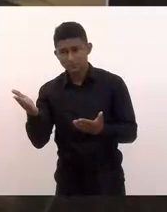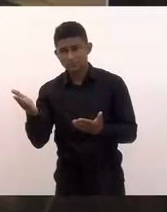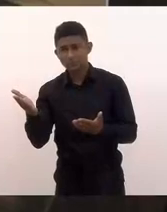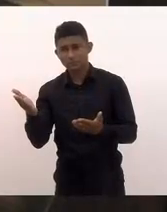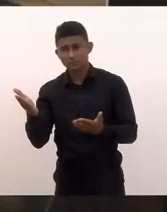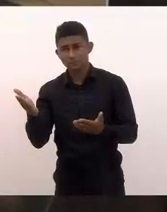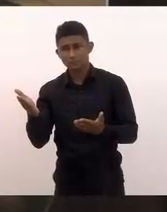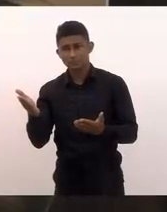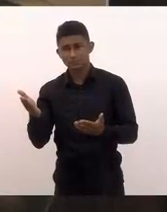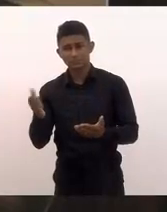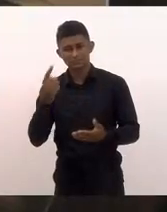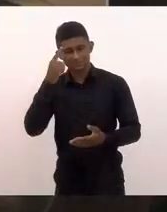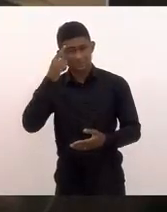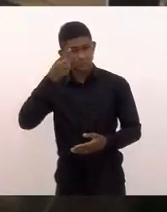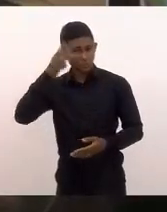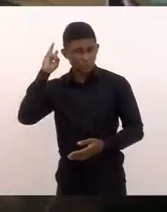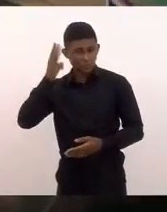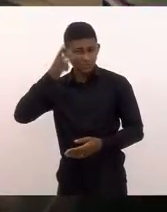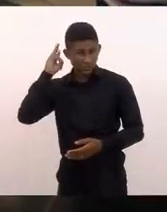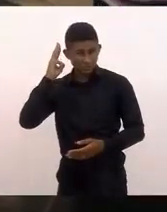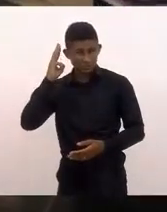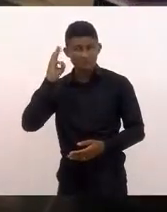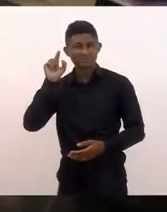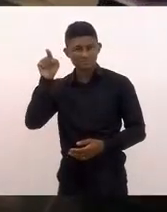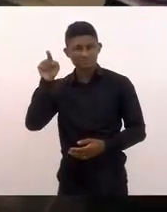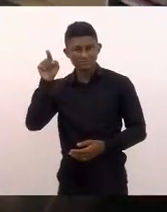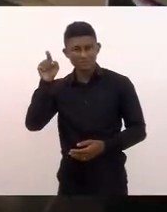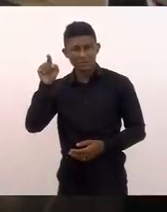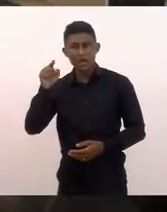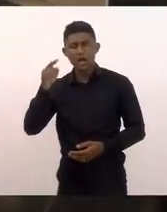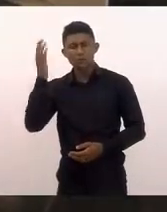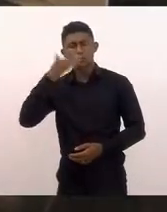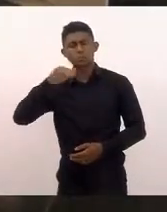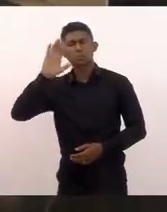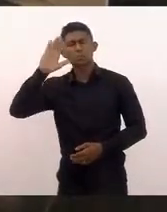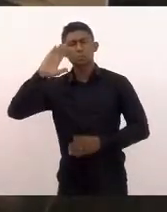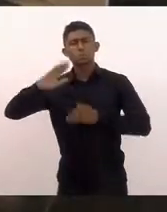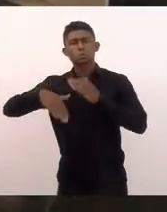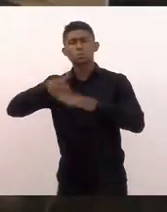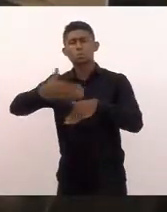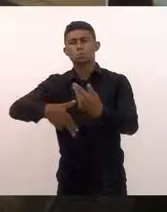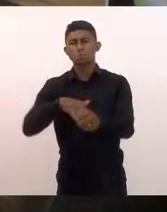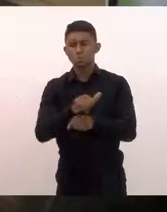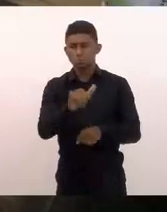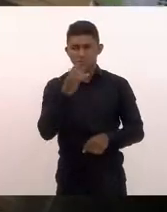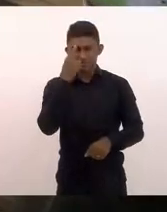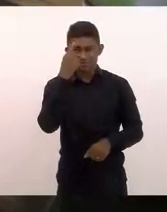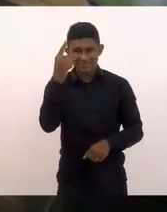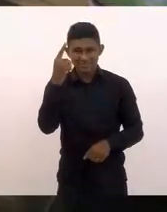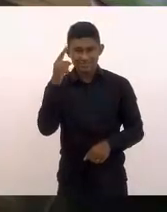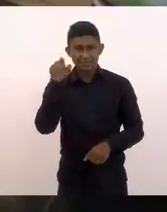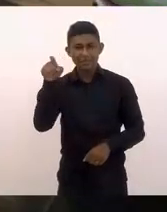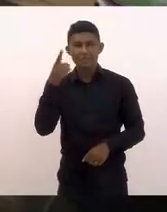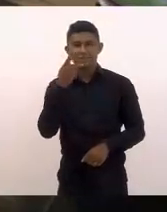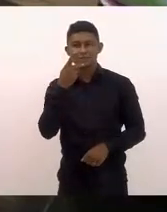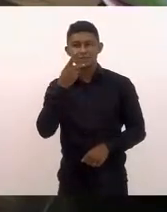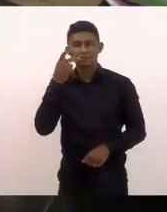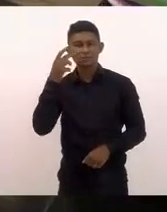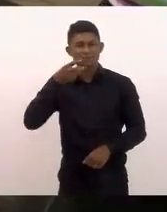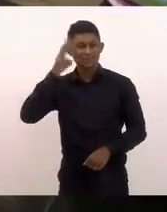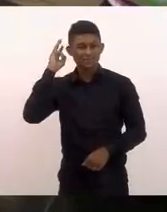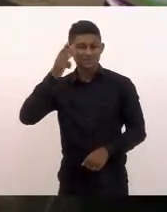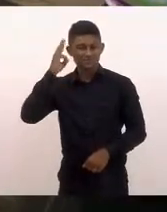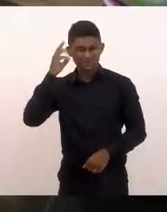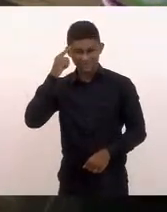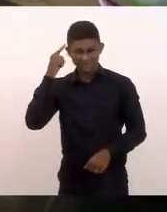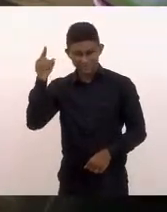de tudo o que o Witzel fez, inclusive as falsas promessas. Vocês lembram das promessas das escalas? Da escala 24